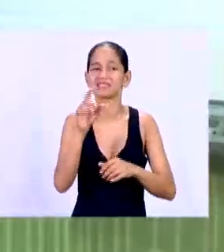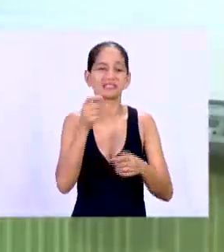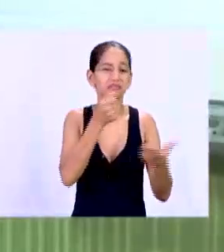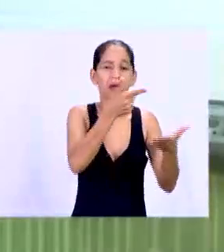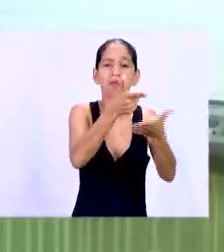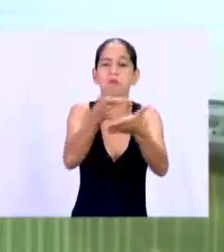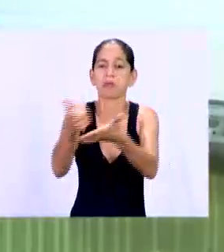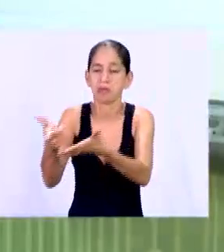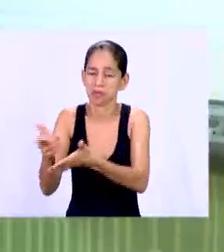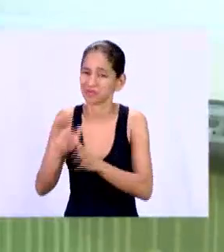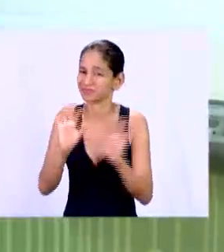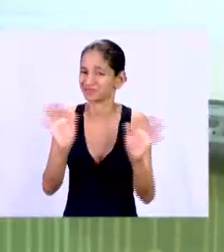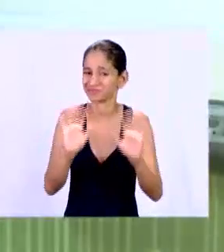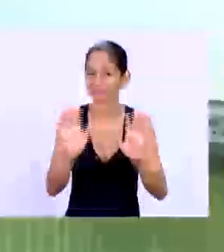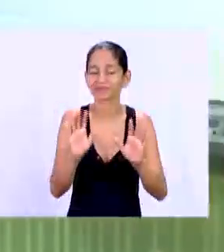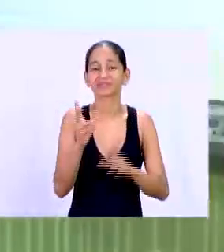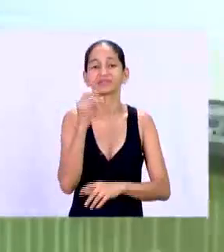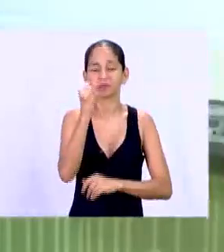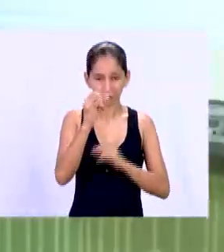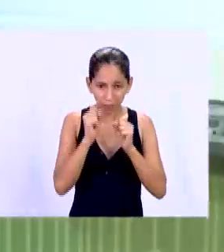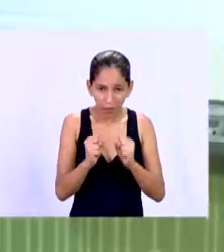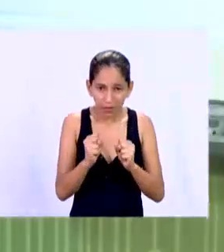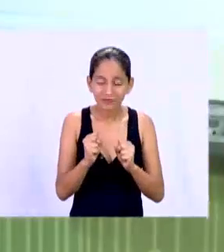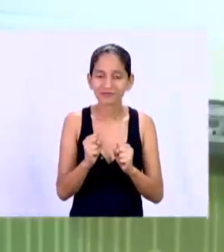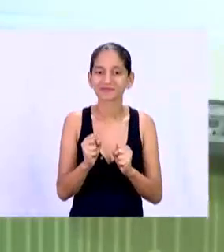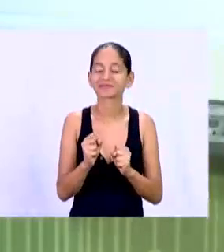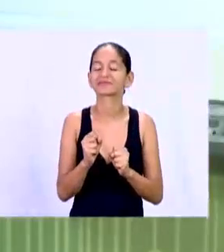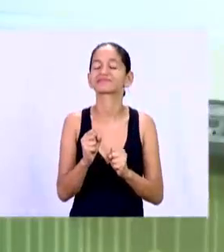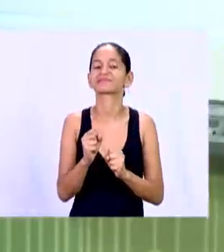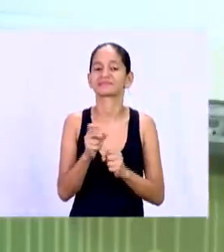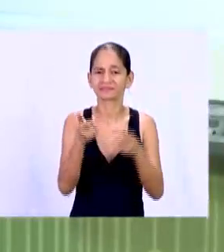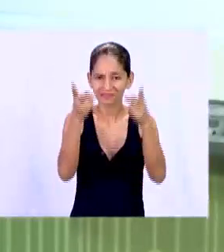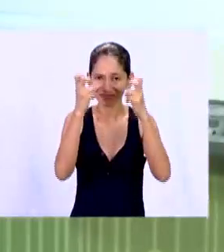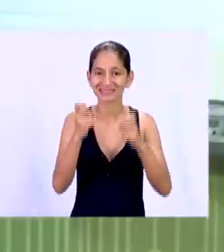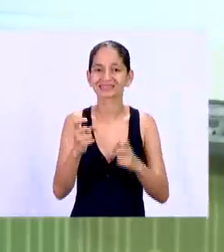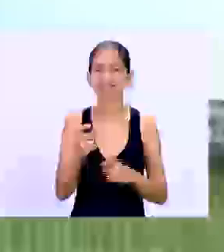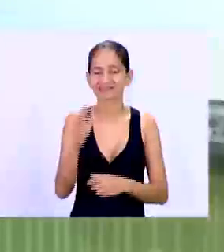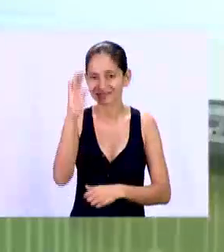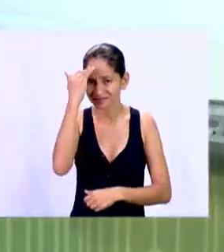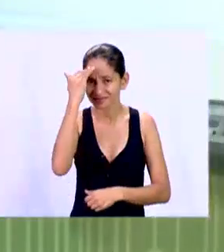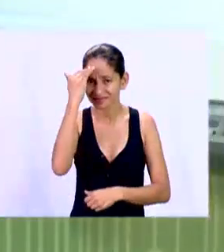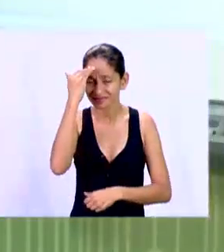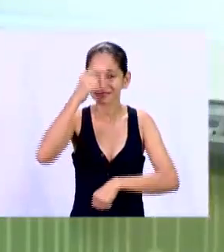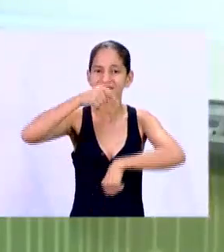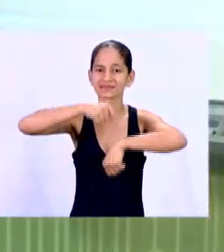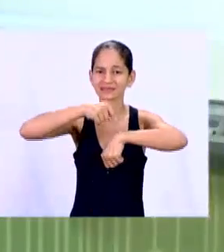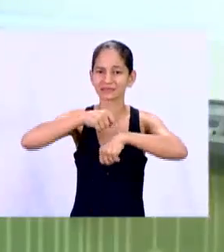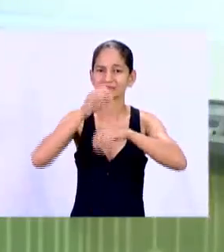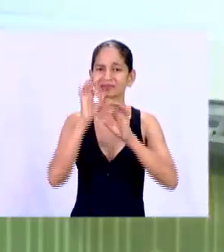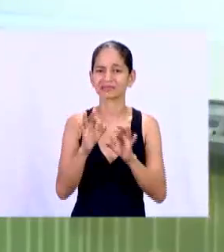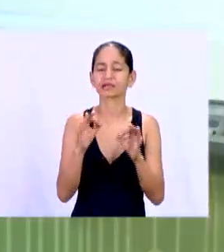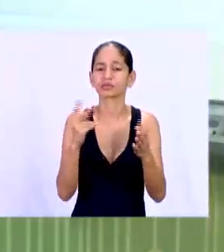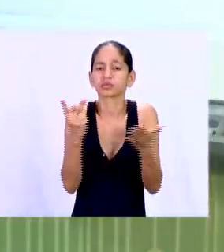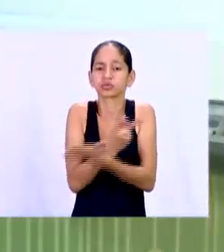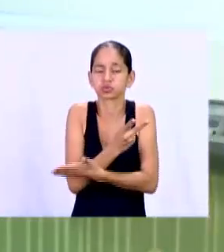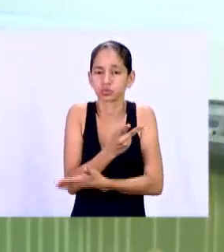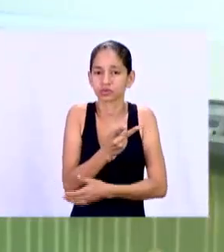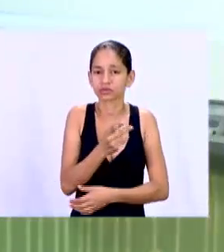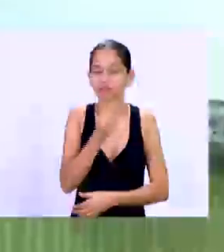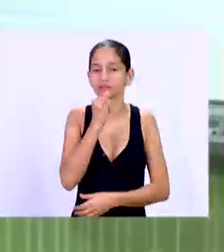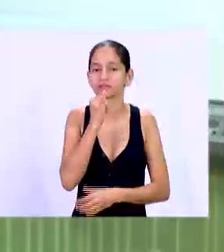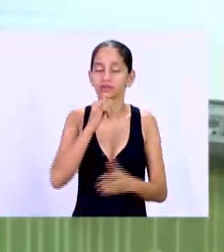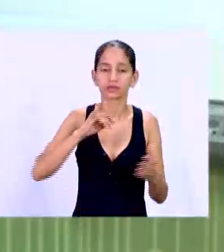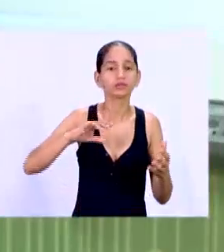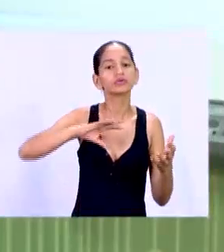se endividando? O que eu vou fazer? Percebem o que é uma situação ética no mundo profissional, no